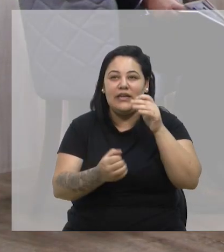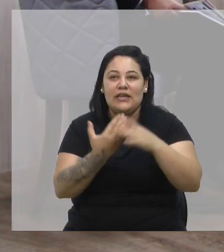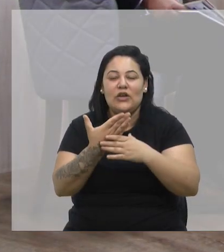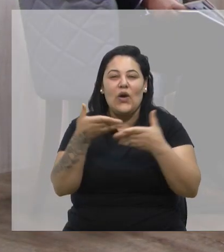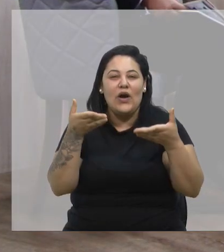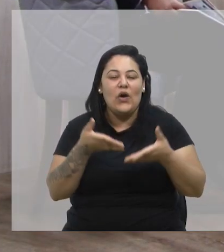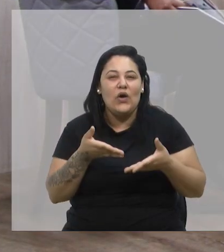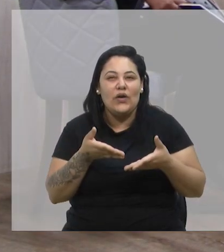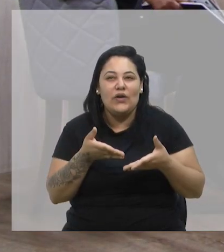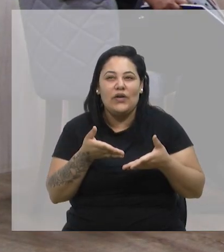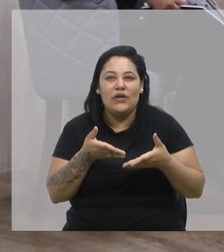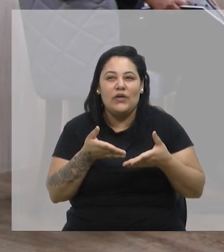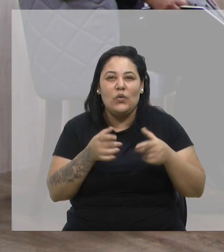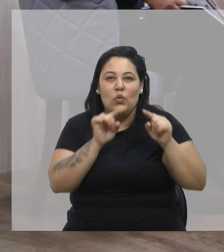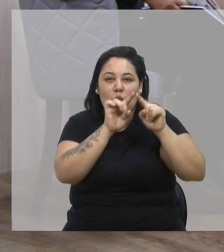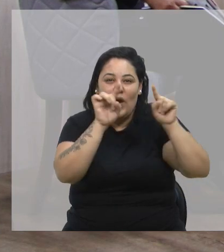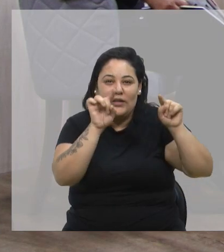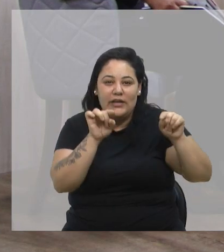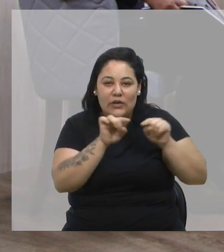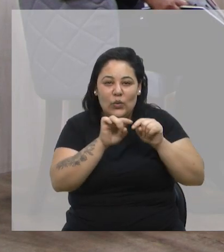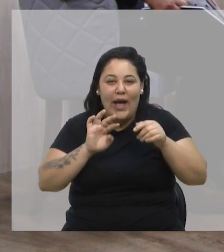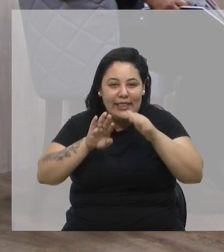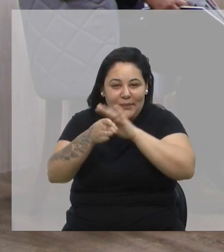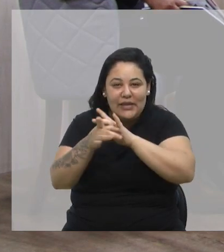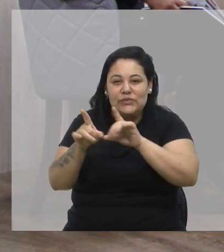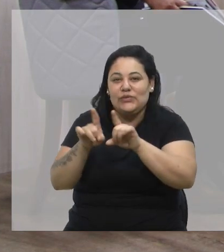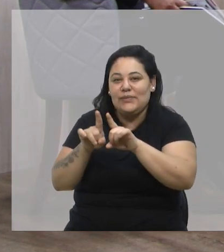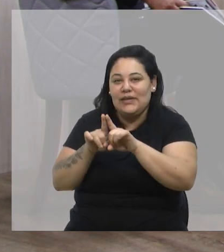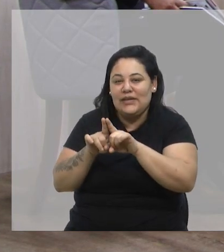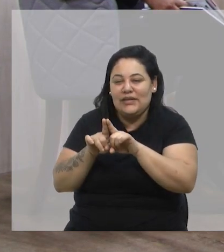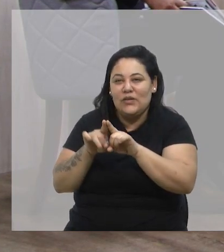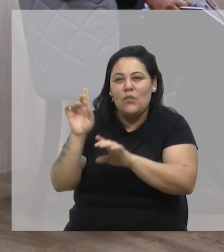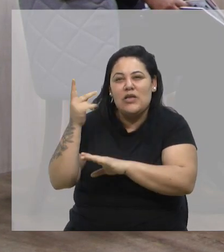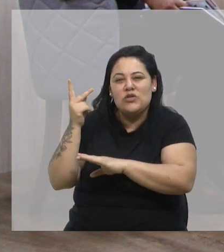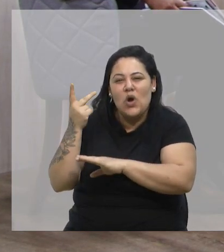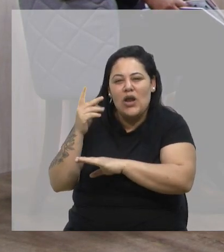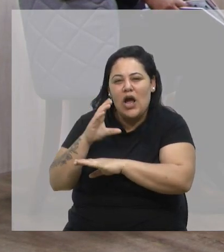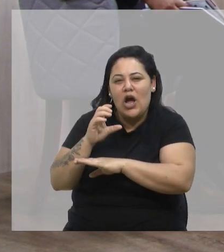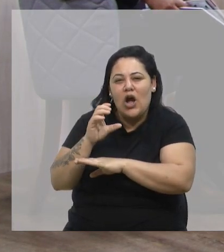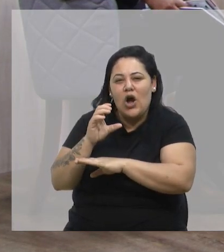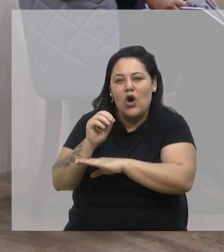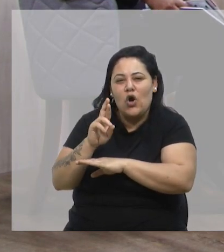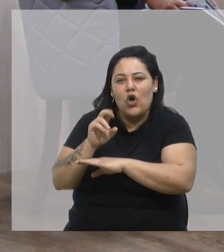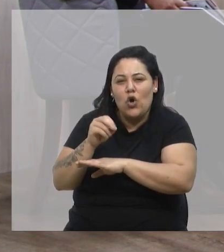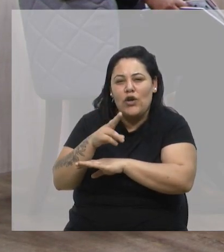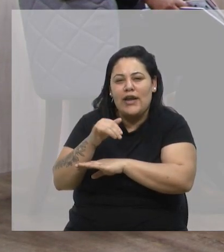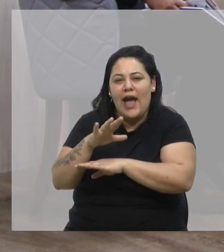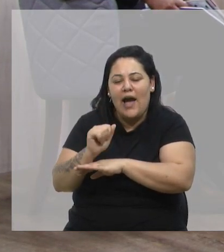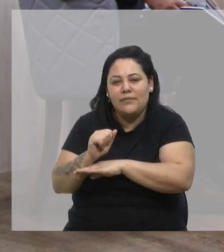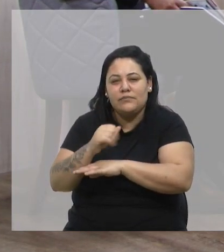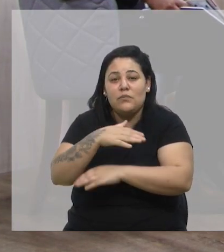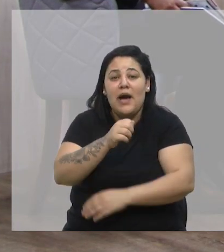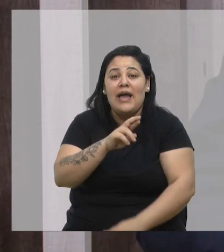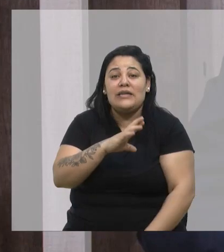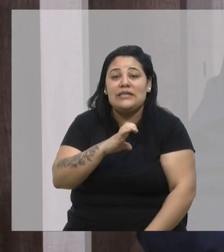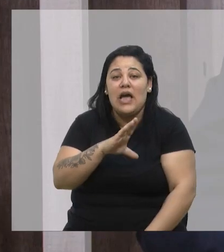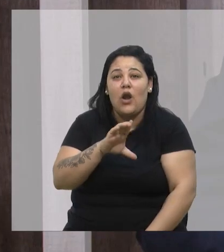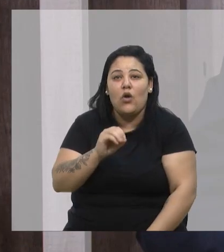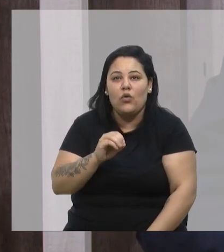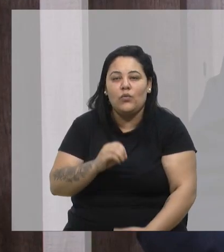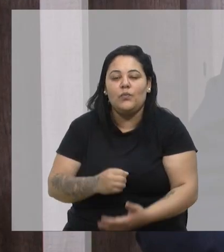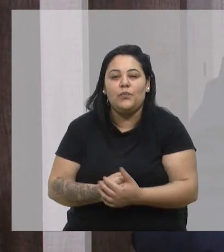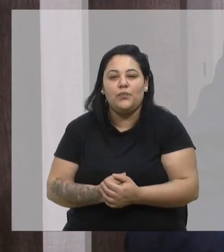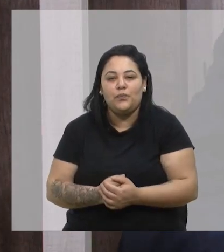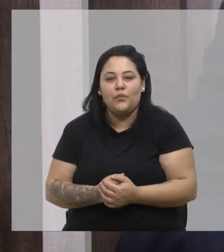lançou recentemente um quadrinho adaptando uma crônica do Marcelo Munhol. Que